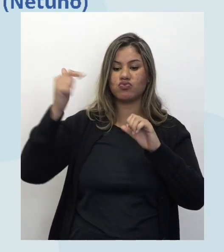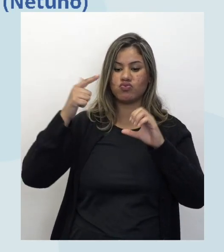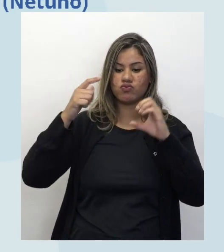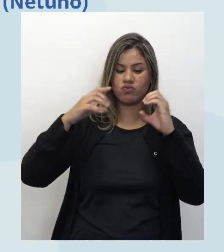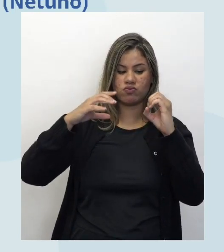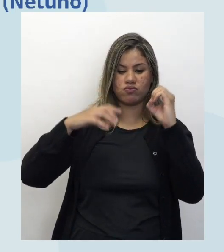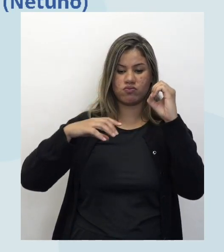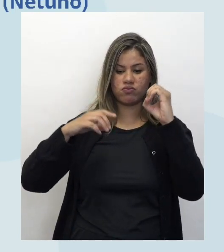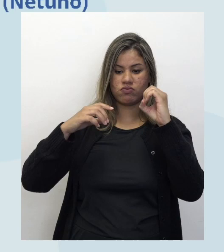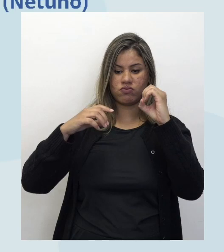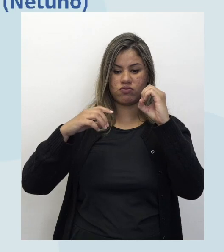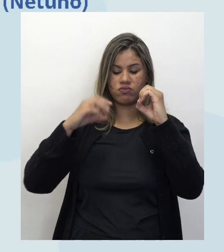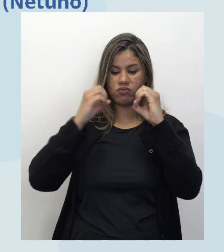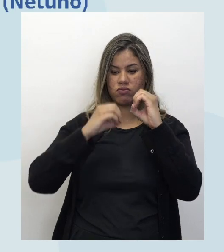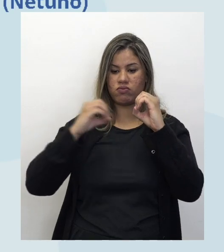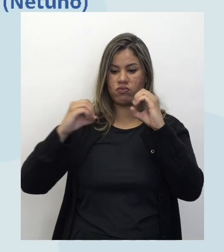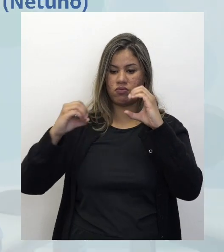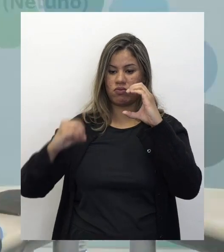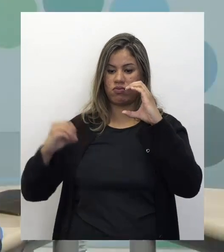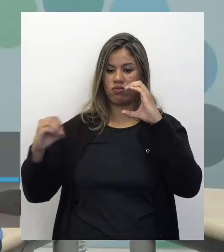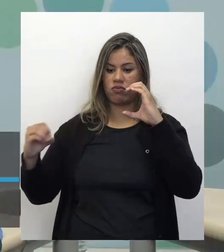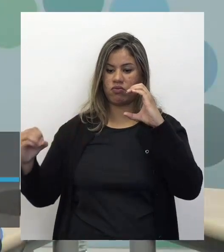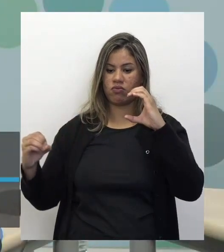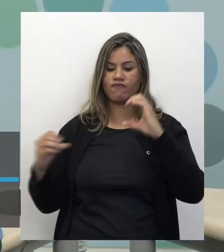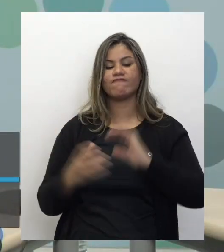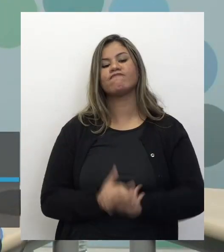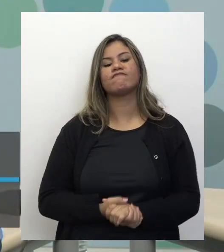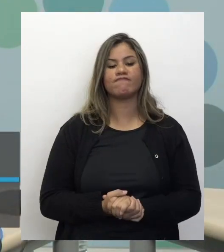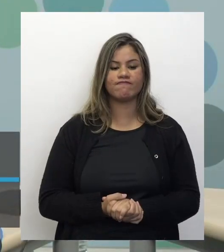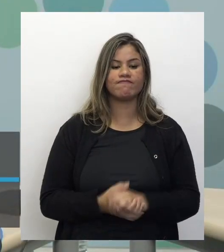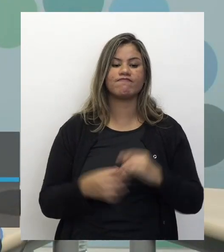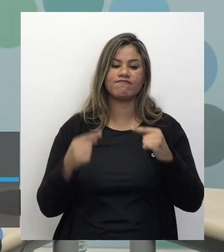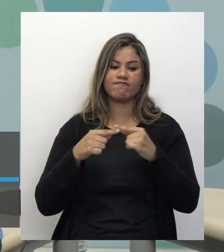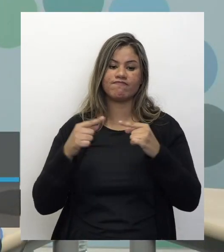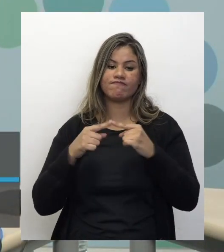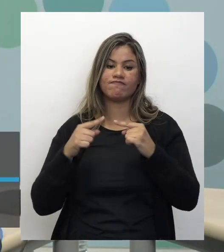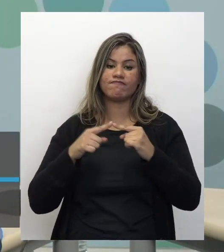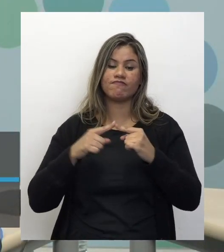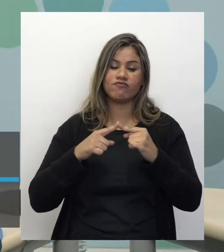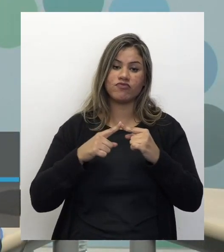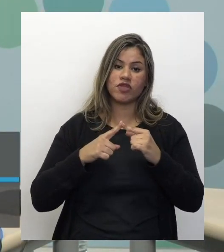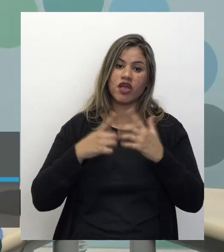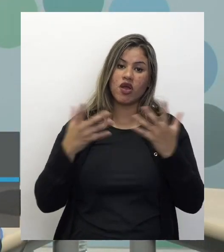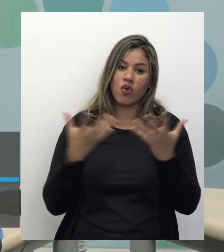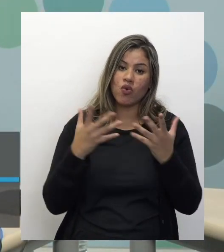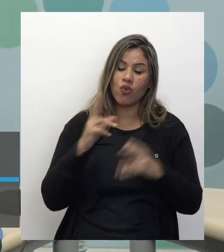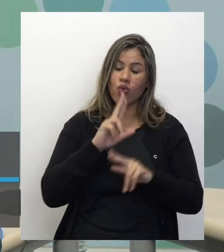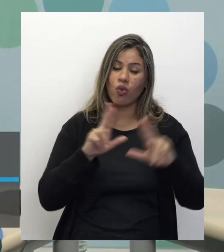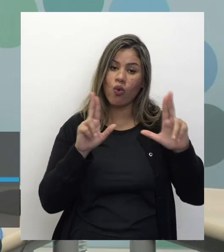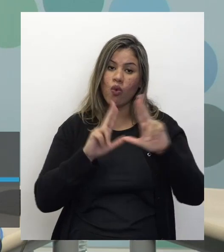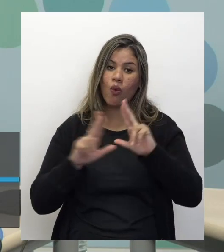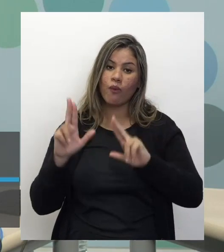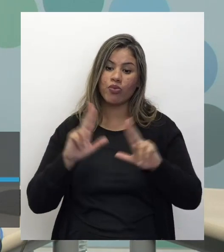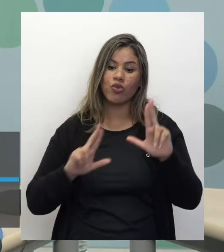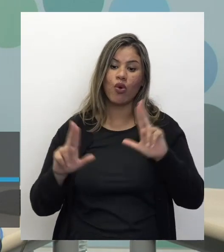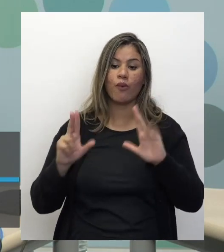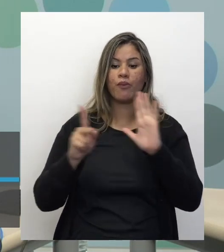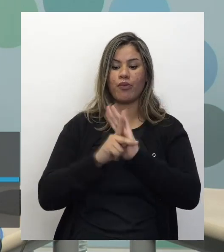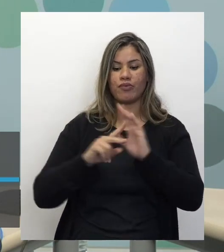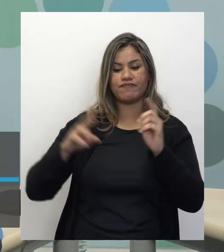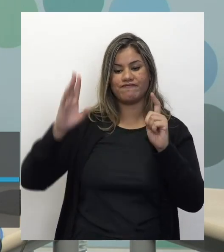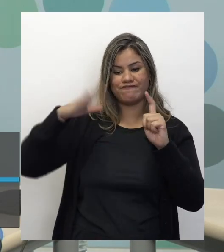essa assimilação manifestada nessa questão dos deuses da mitologia que vocês conhecem e adoram, né? Eles adoram essa coisa da